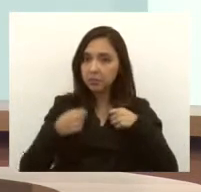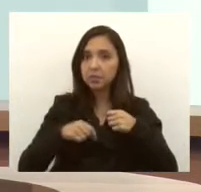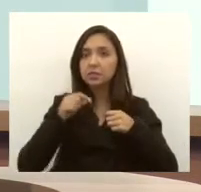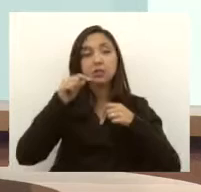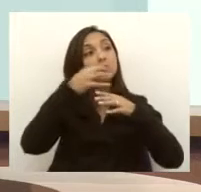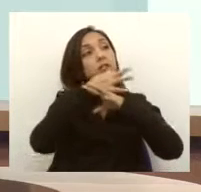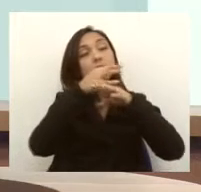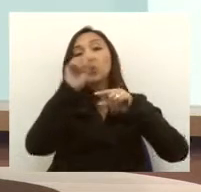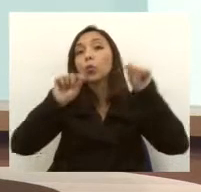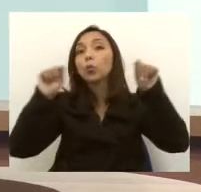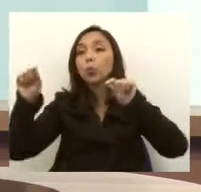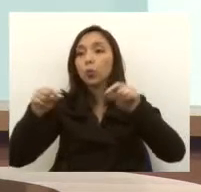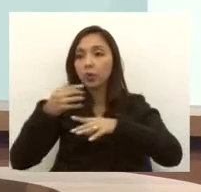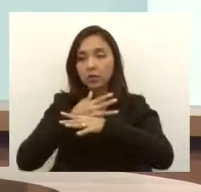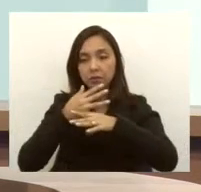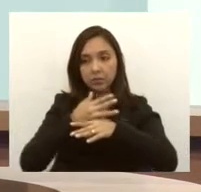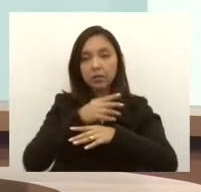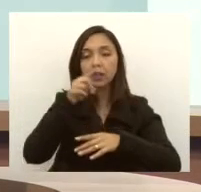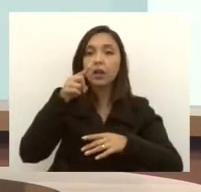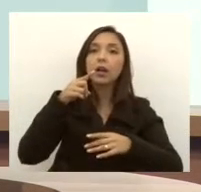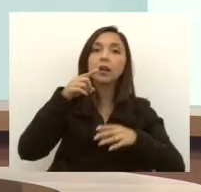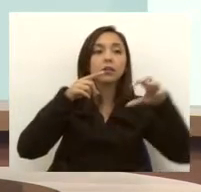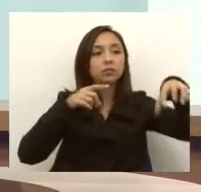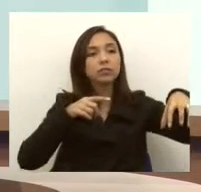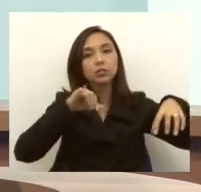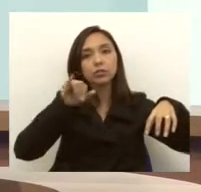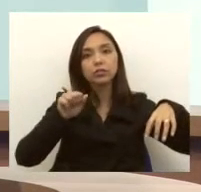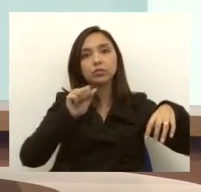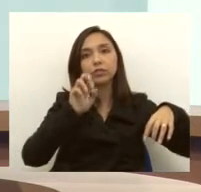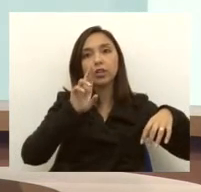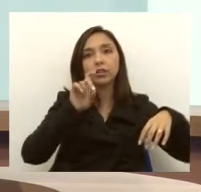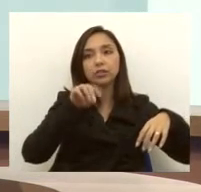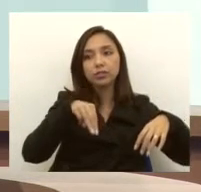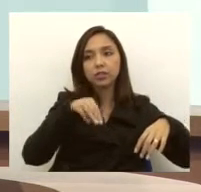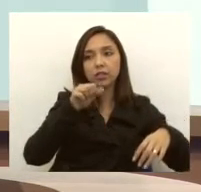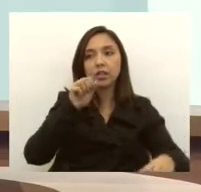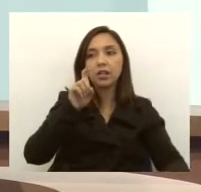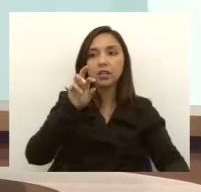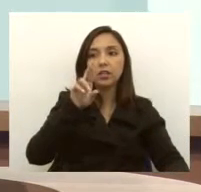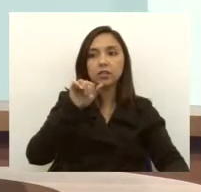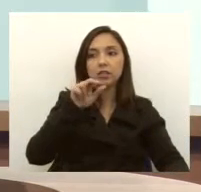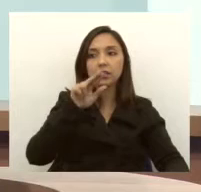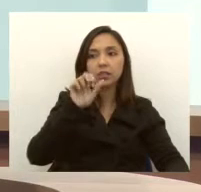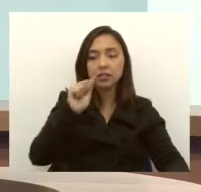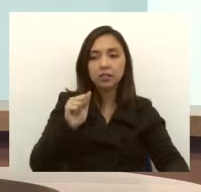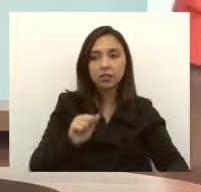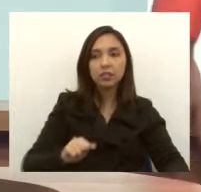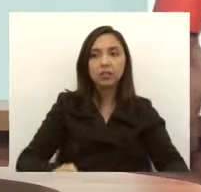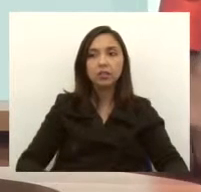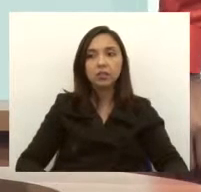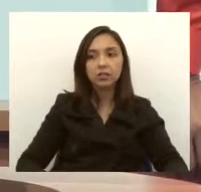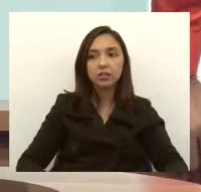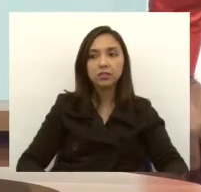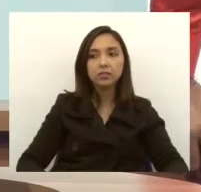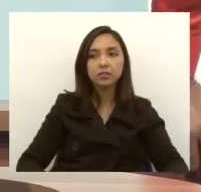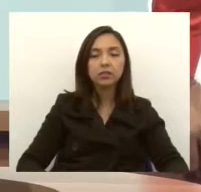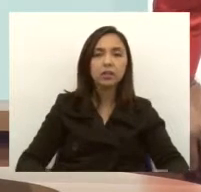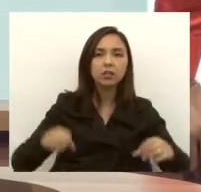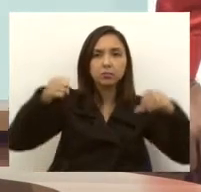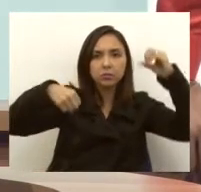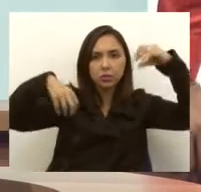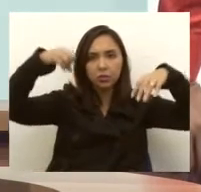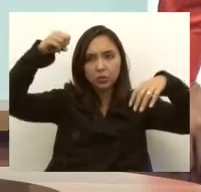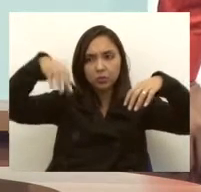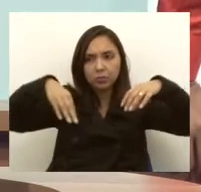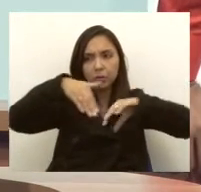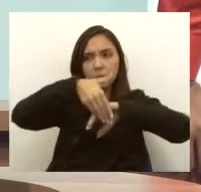da cidade. O pessoal do Jardim Adriana está ali, ó, esperando extensão de iluminação pública, instalação de luminárias, identificação